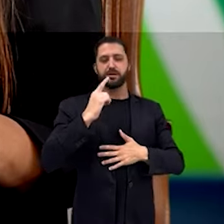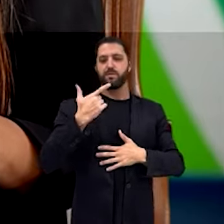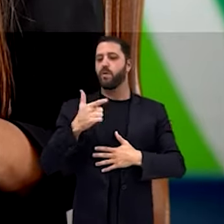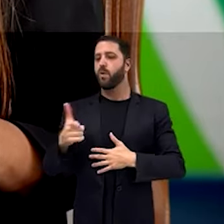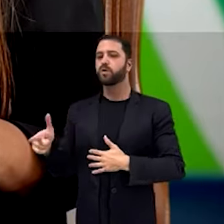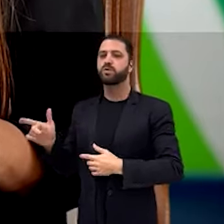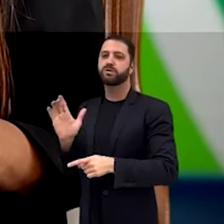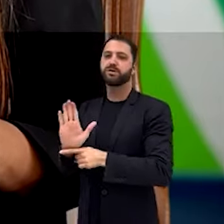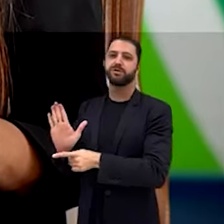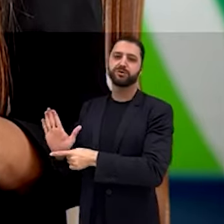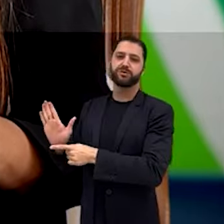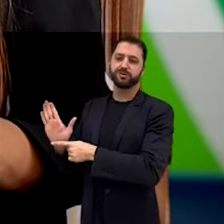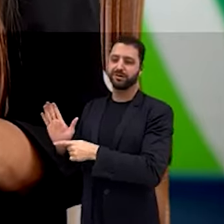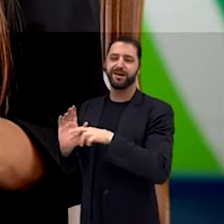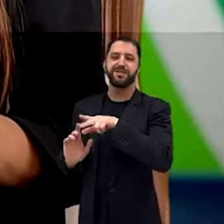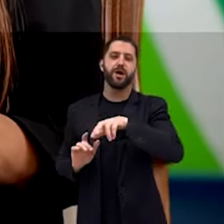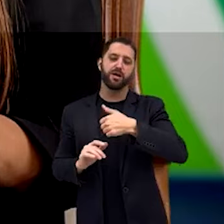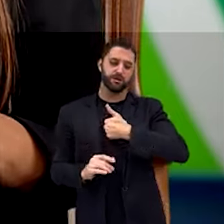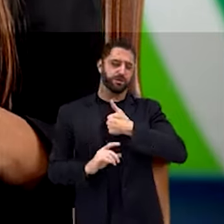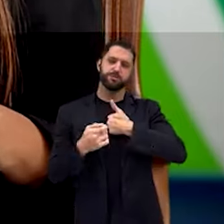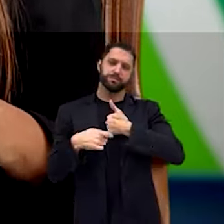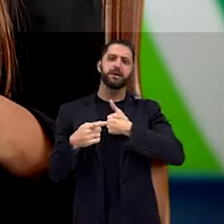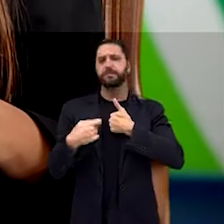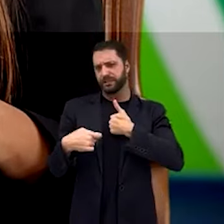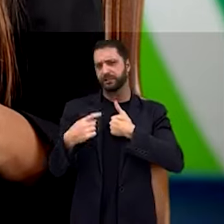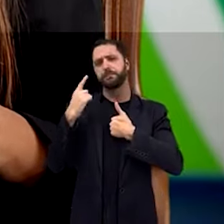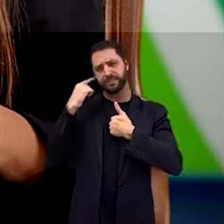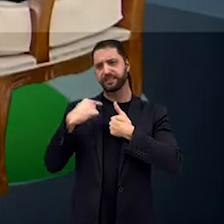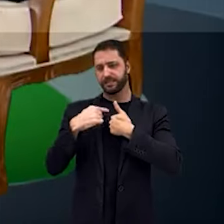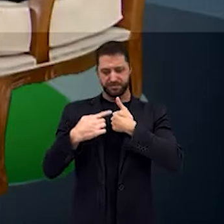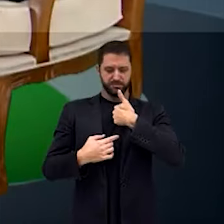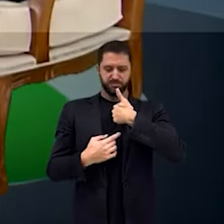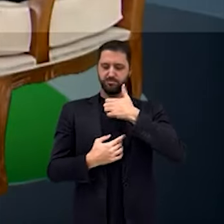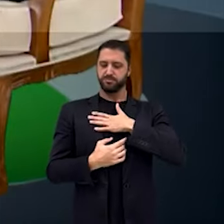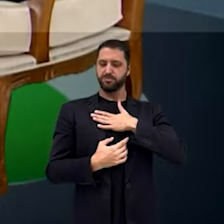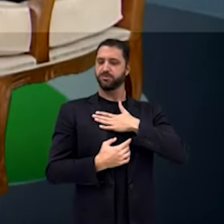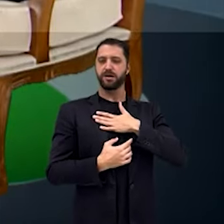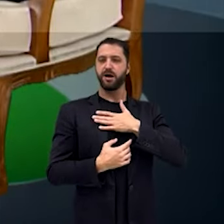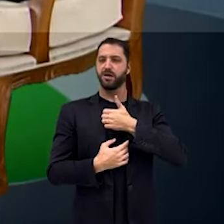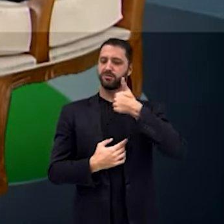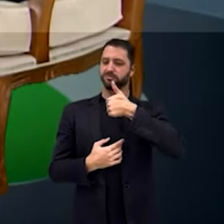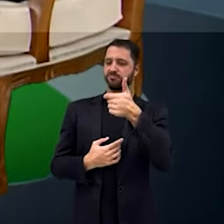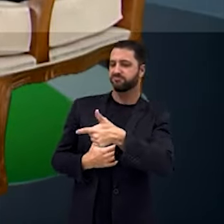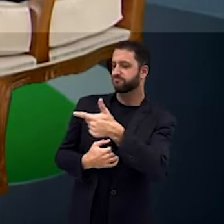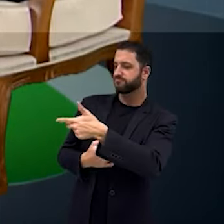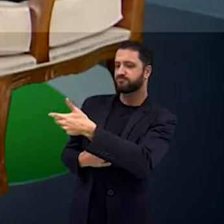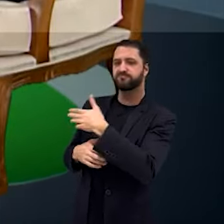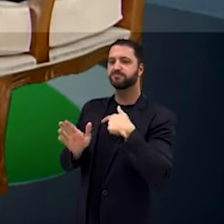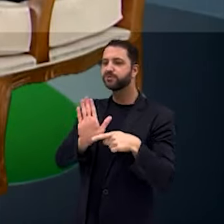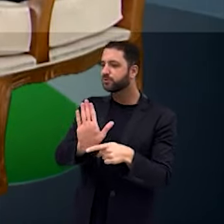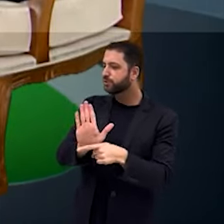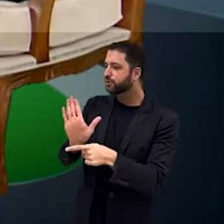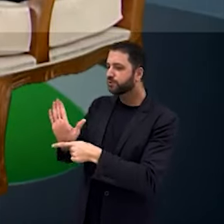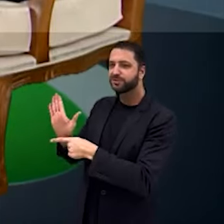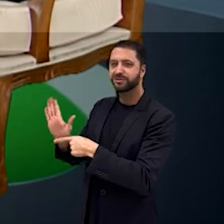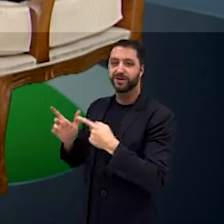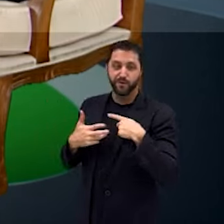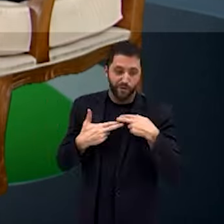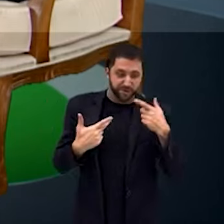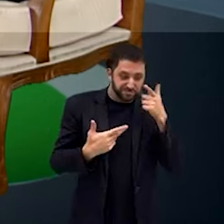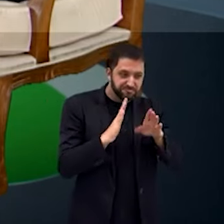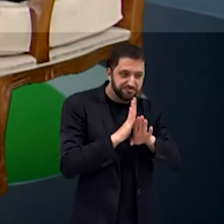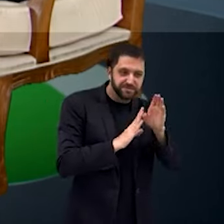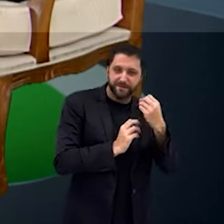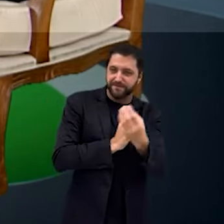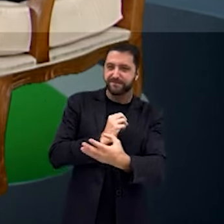ela pensa nos outros. É. E não que ela não tenha que pensar nela, mas ela nunca quer para si apenas. Logo que ela